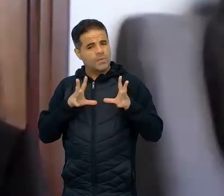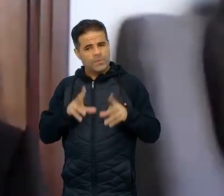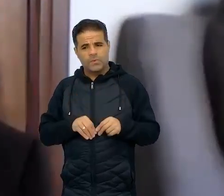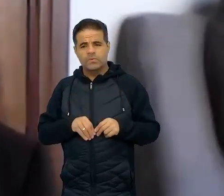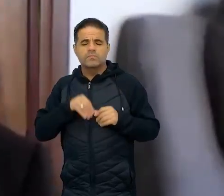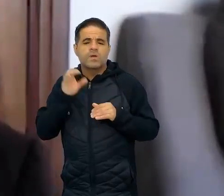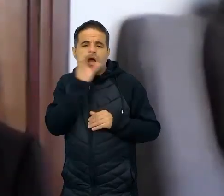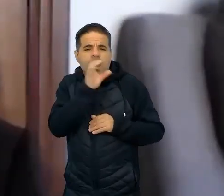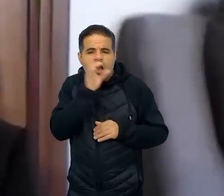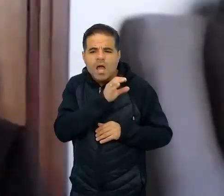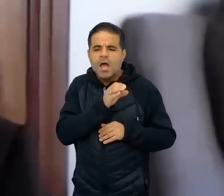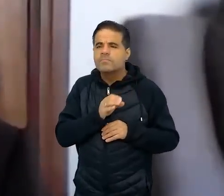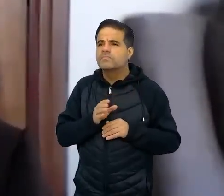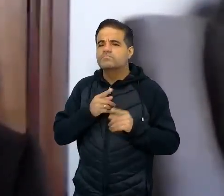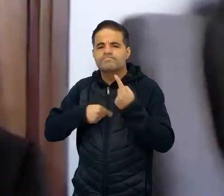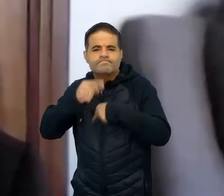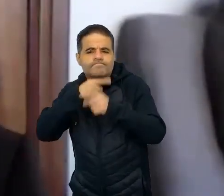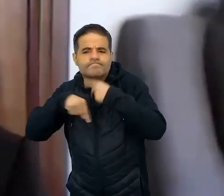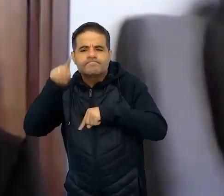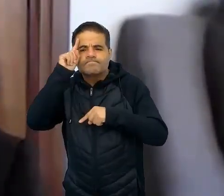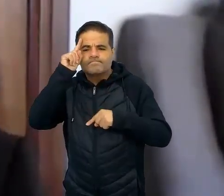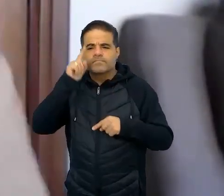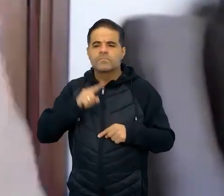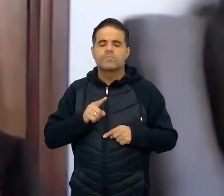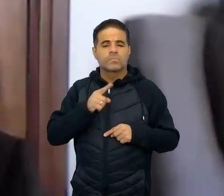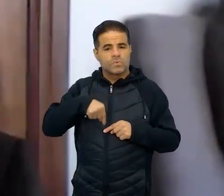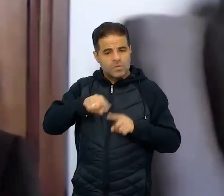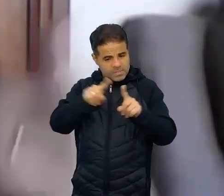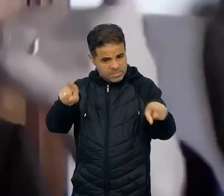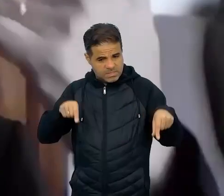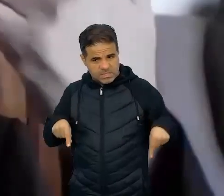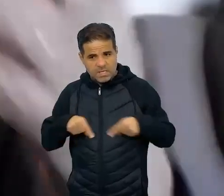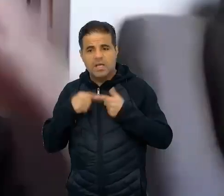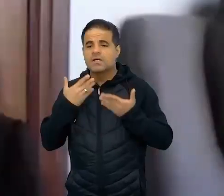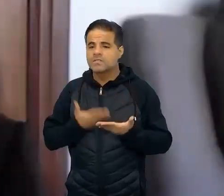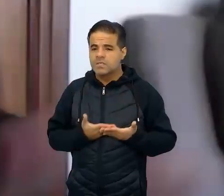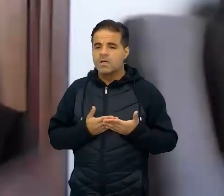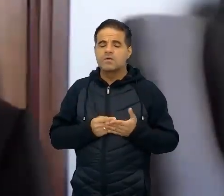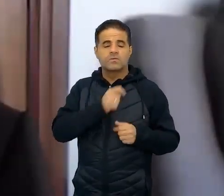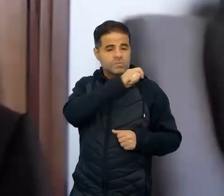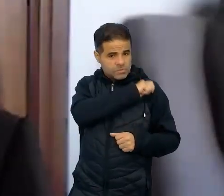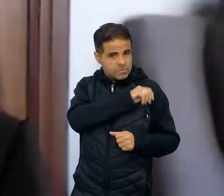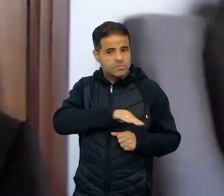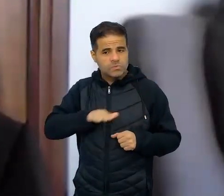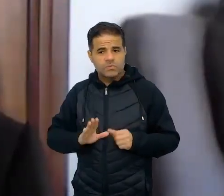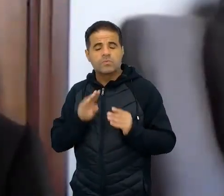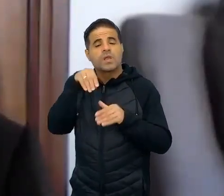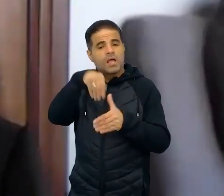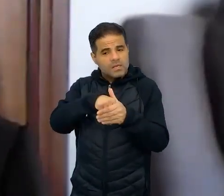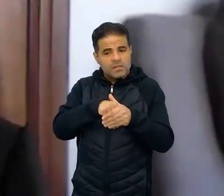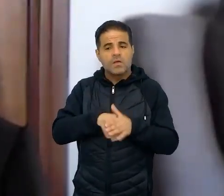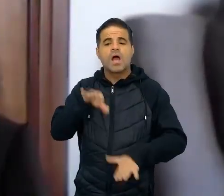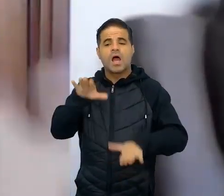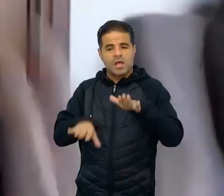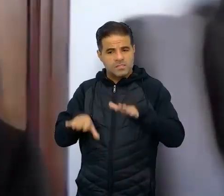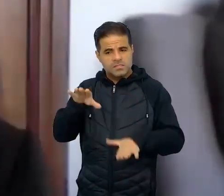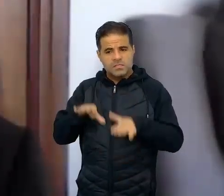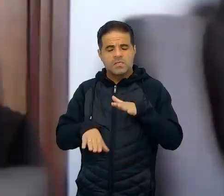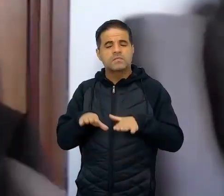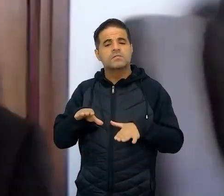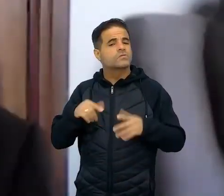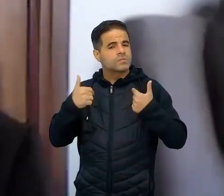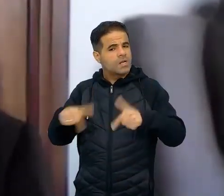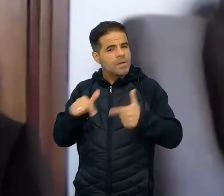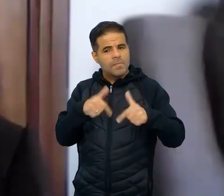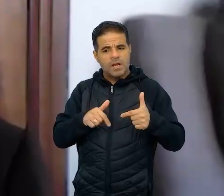muito rápido, né, passa tudo muito rapidamente, nós na sala de aula, os nossos alunos ali dentro, e às vezes eu tenho que